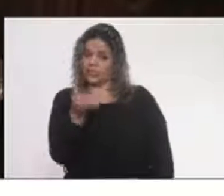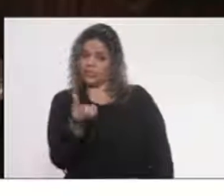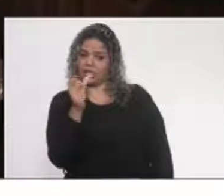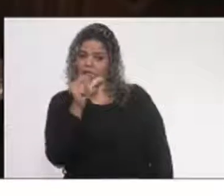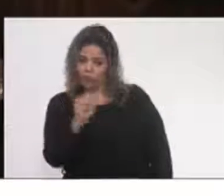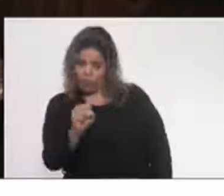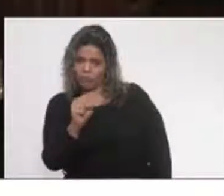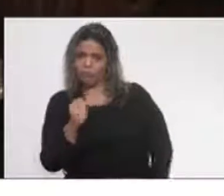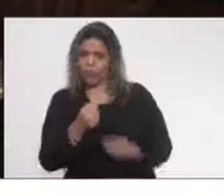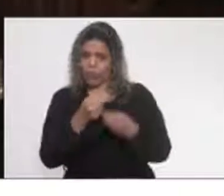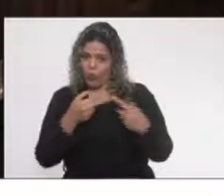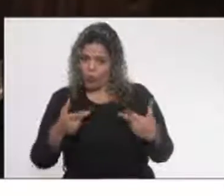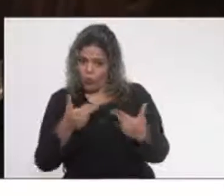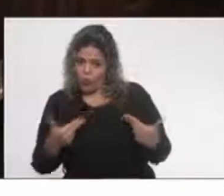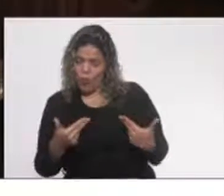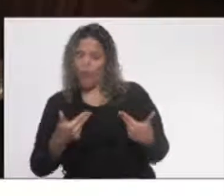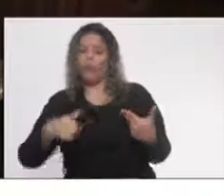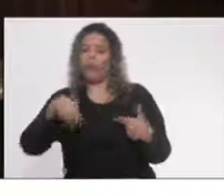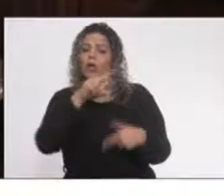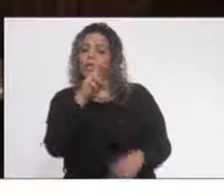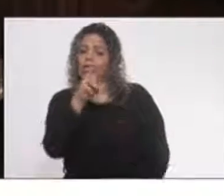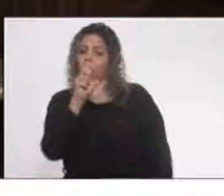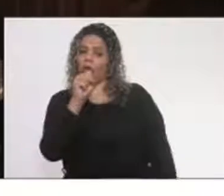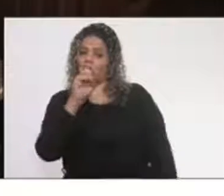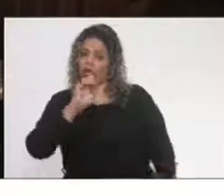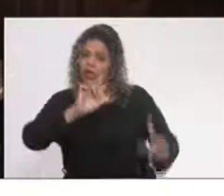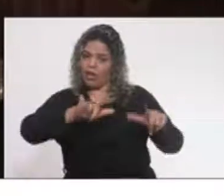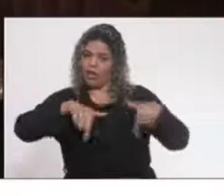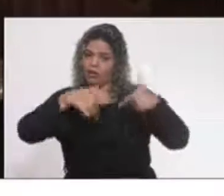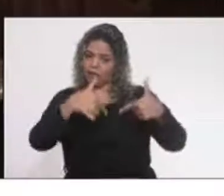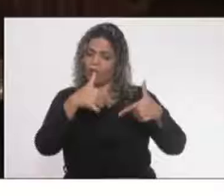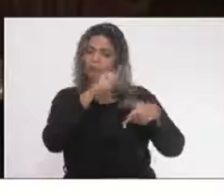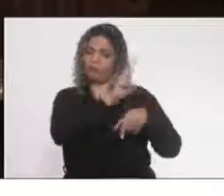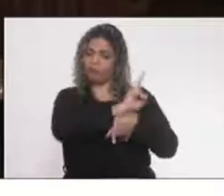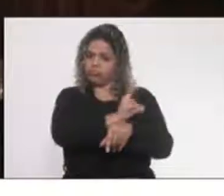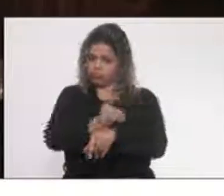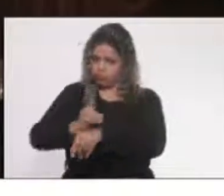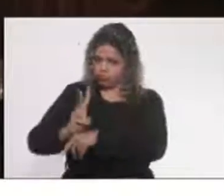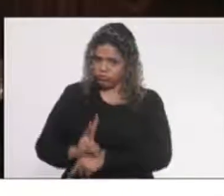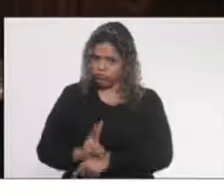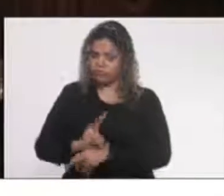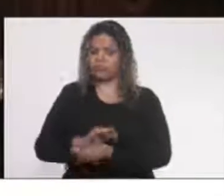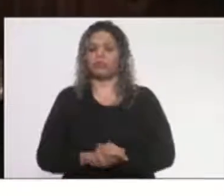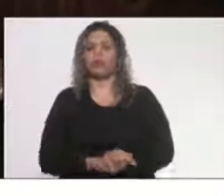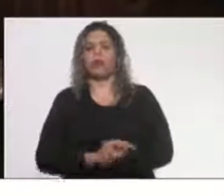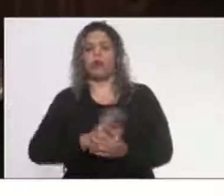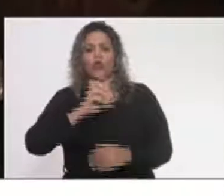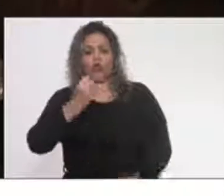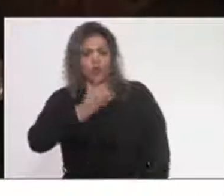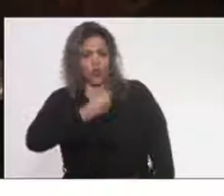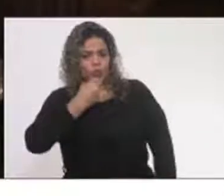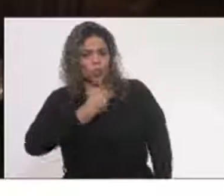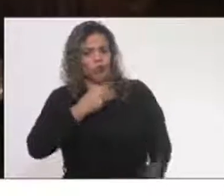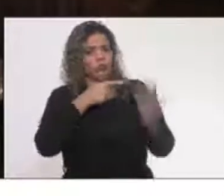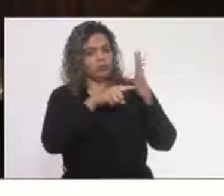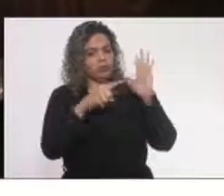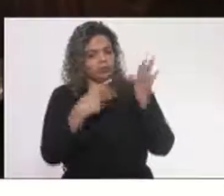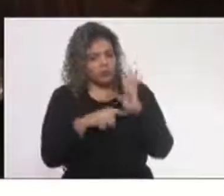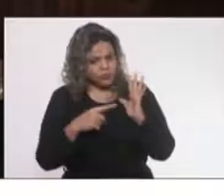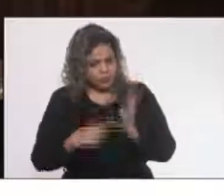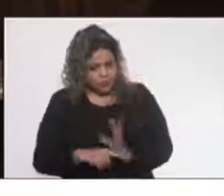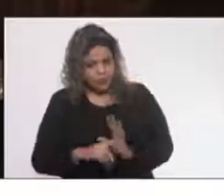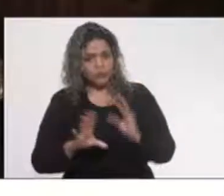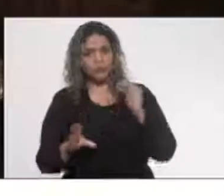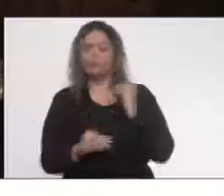568 operações e 580 ações de patrulhamento ostensivo. Números que representam um